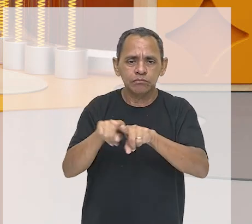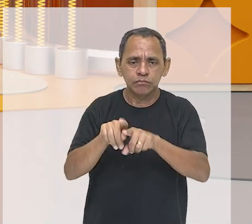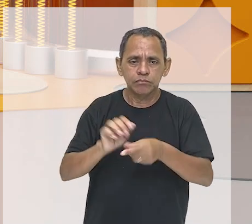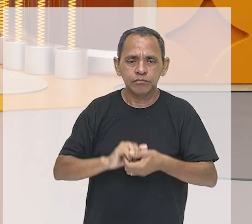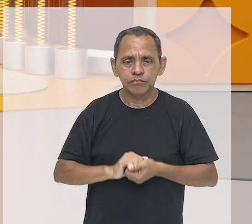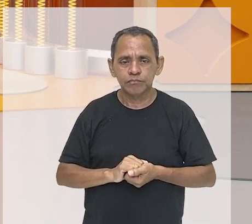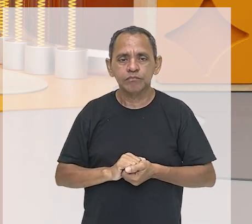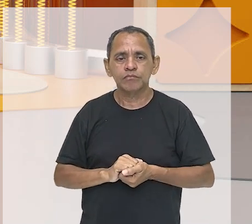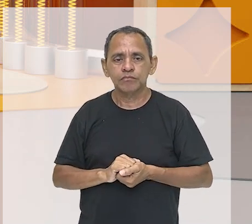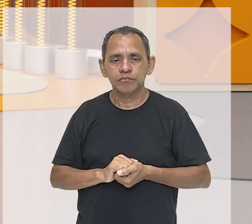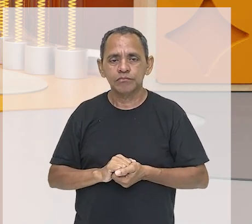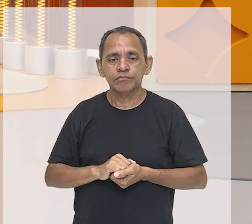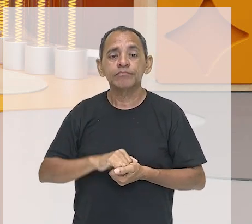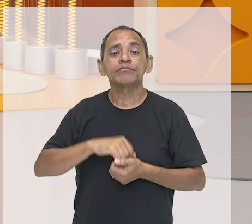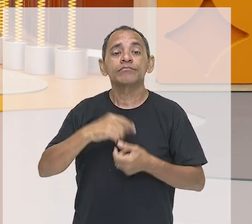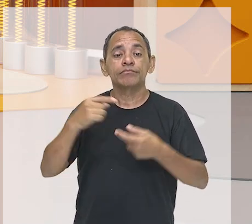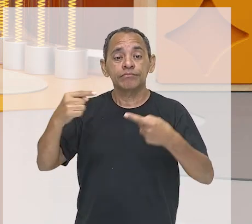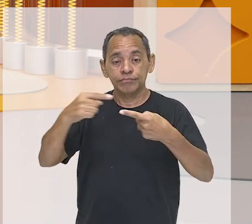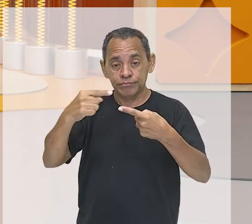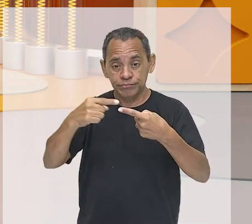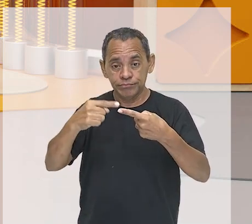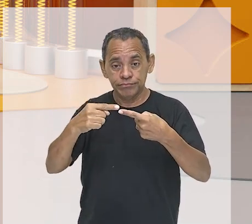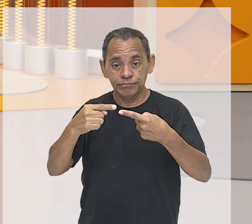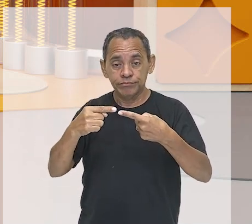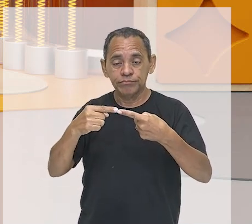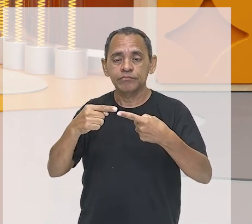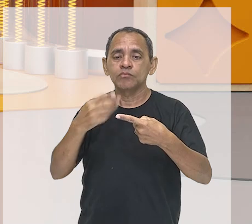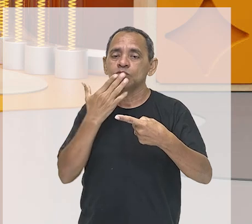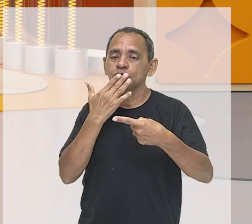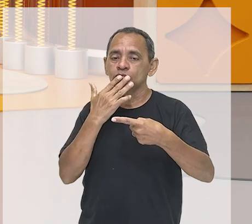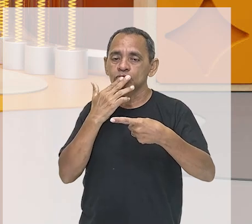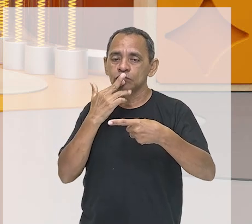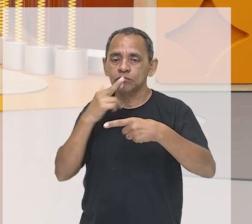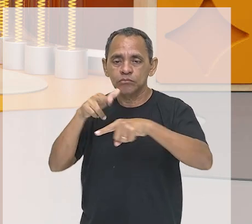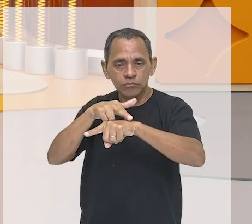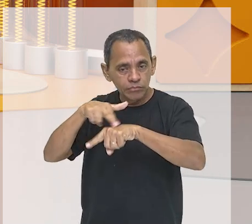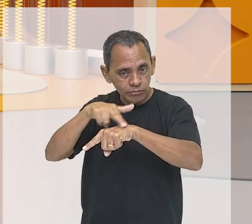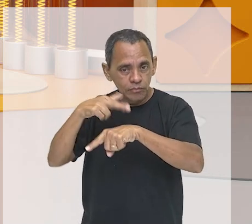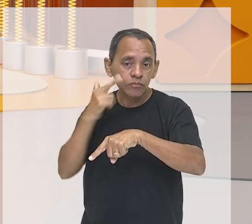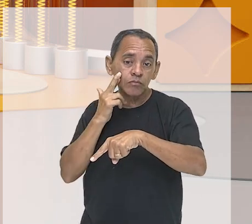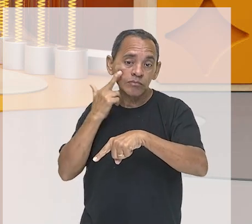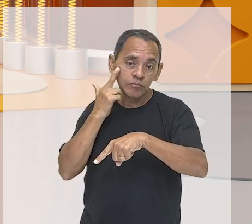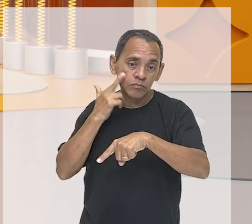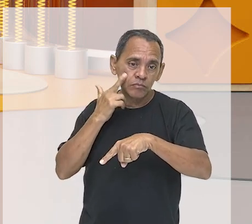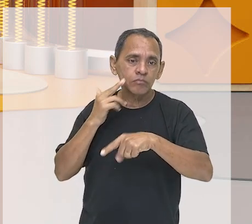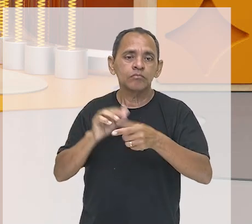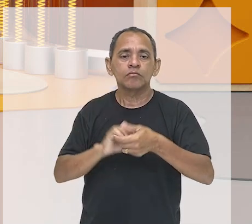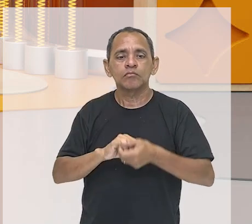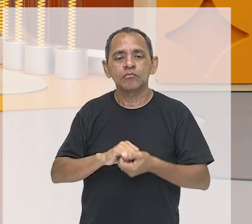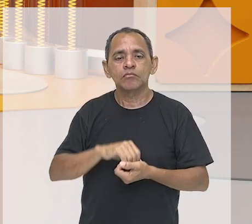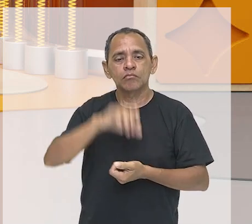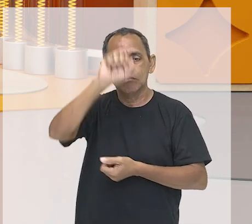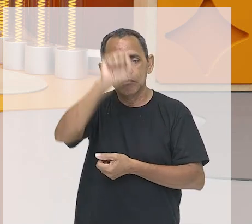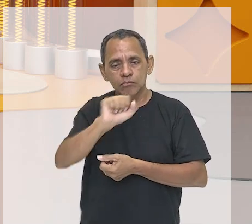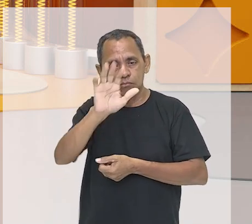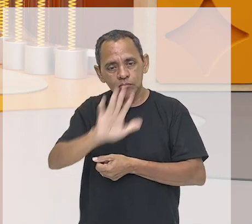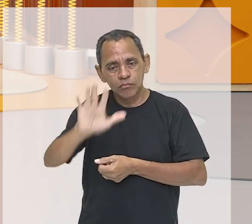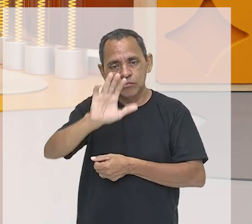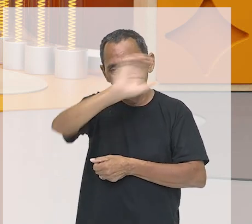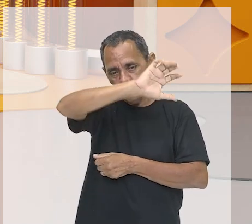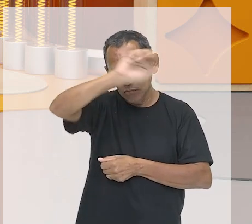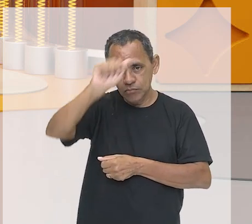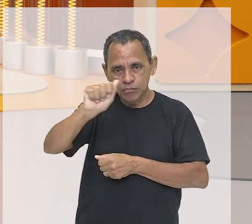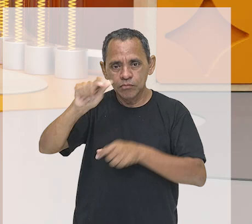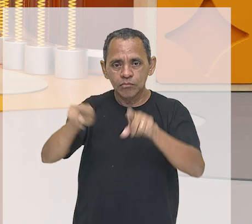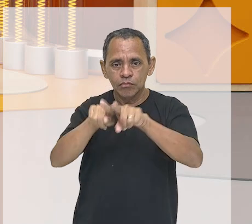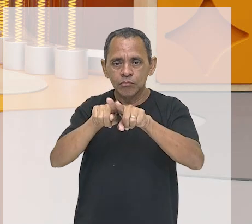Ásia Setentrional, que está ali em rosa, nós temos o Sudeste Asiático, que está em amarelo ali no mapa, nós temos